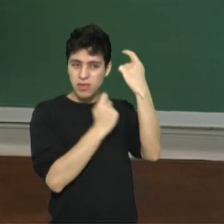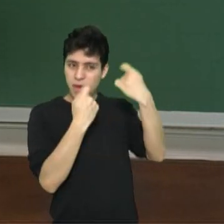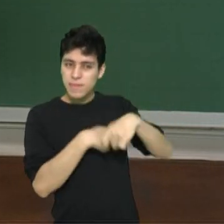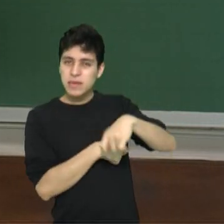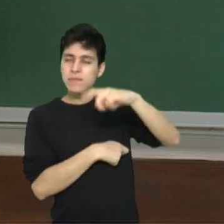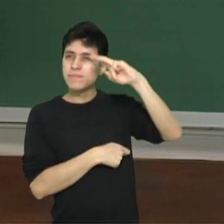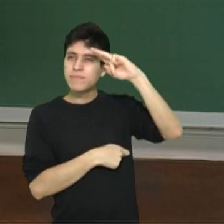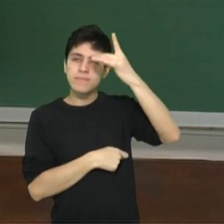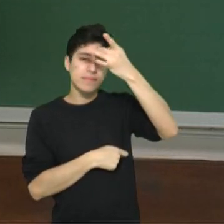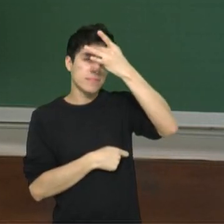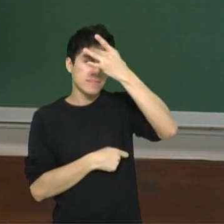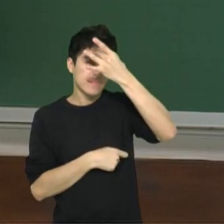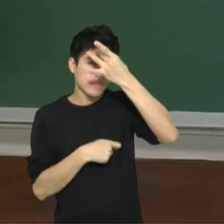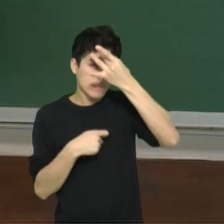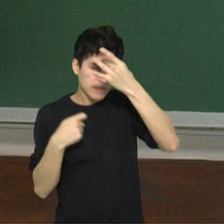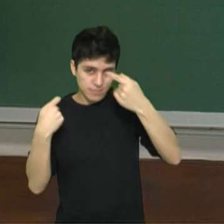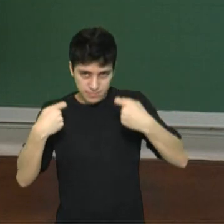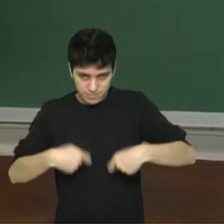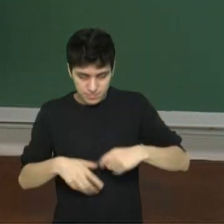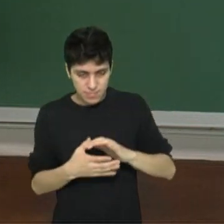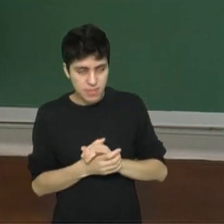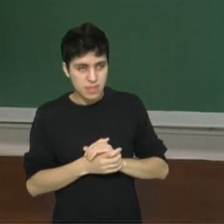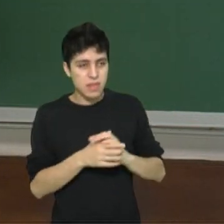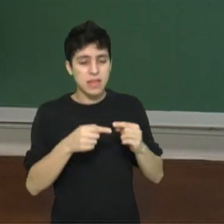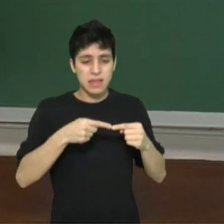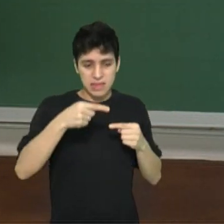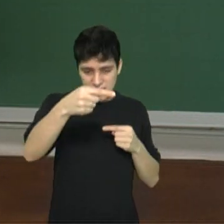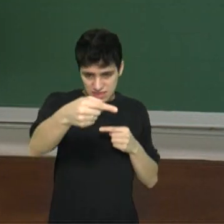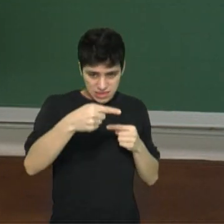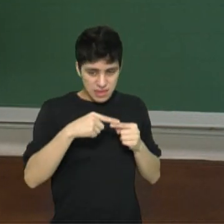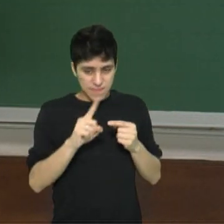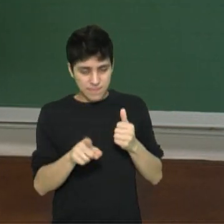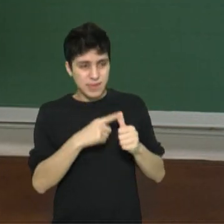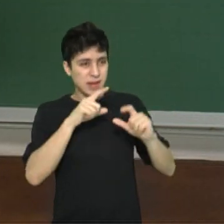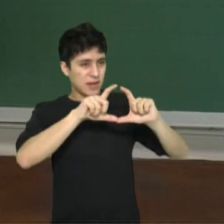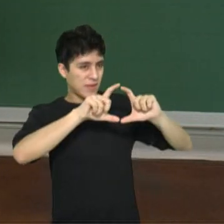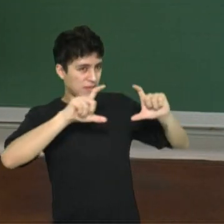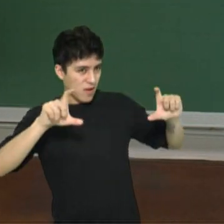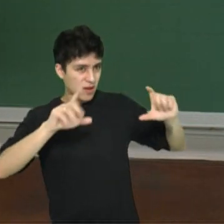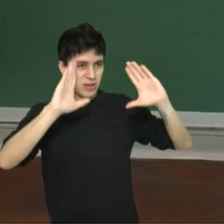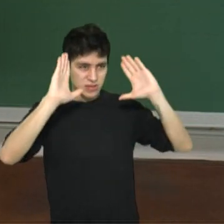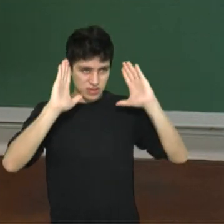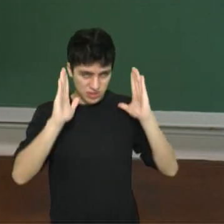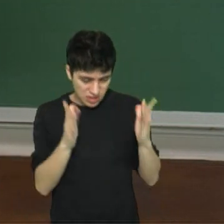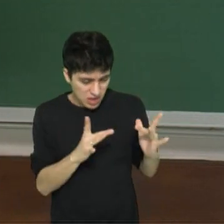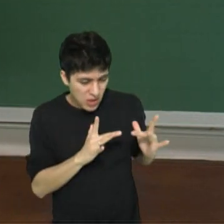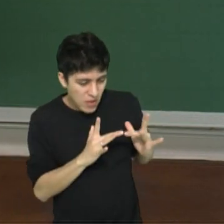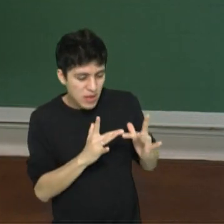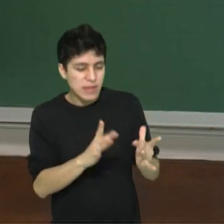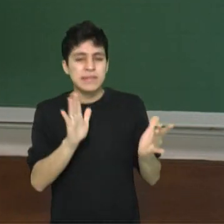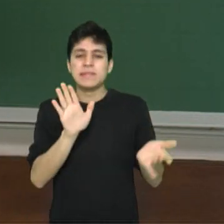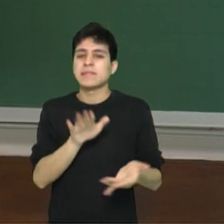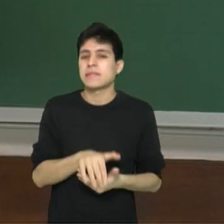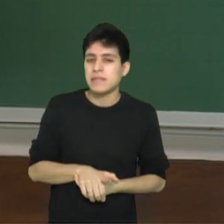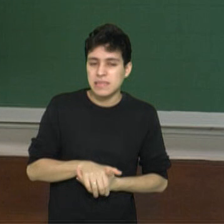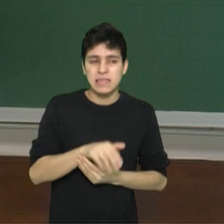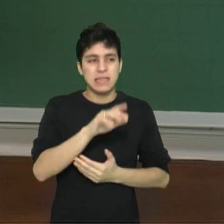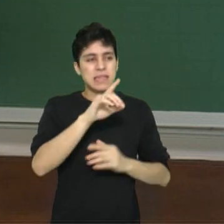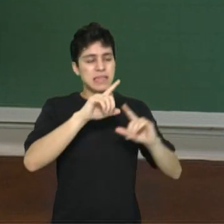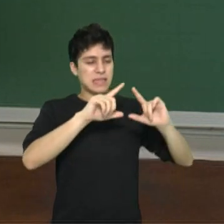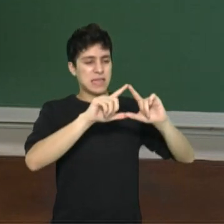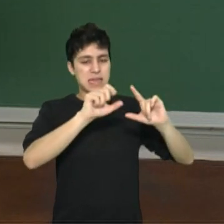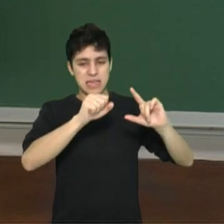ter no seu formulário. Então, fórmula do deslocamento foi a nossa primeira fórmula que a gente teve contato aí,